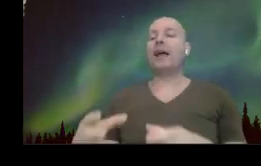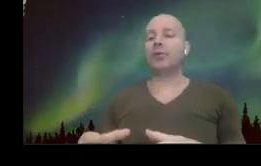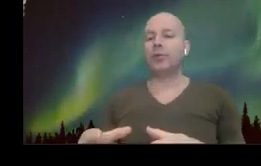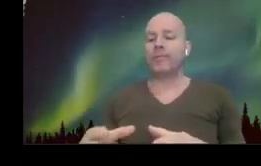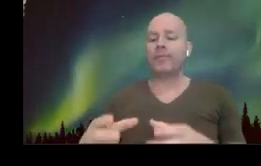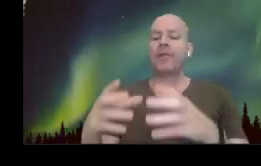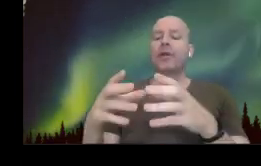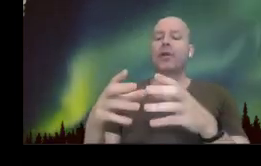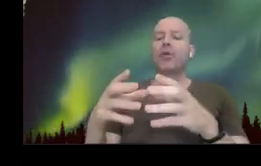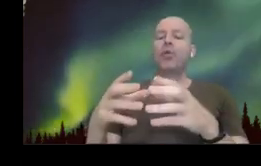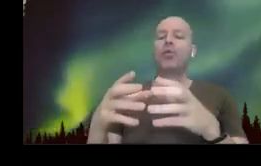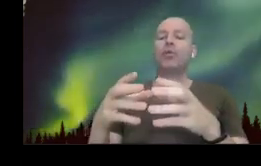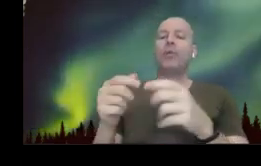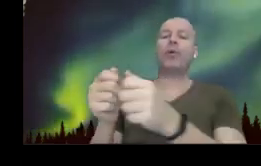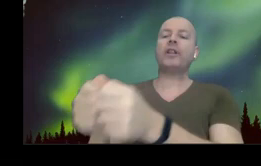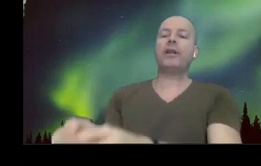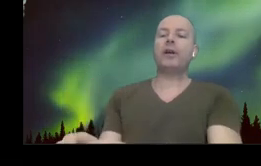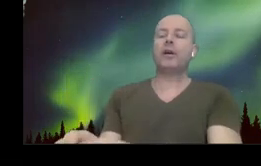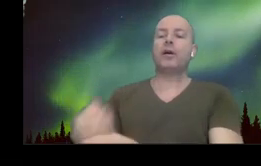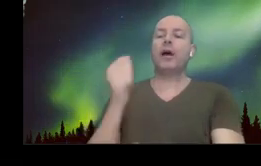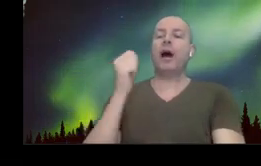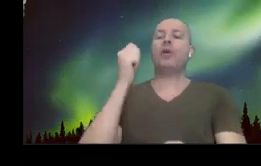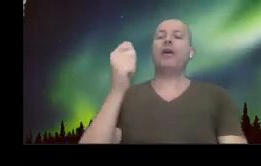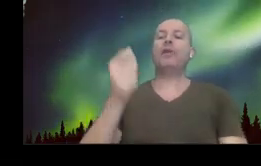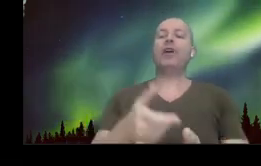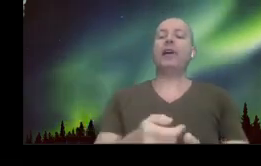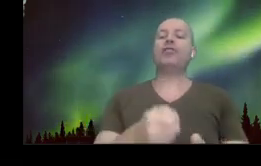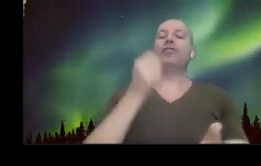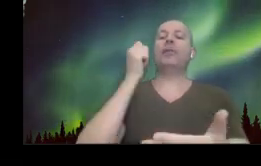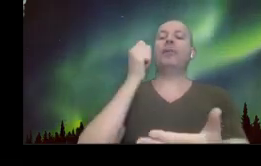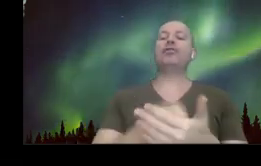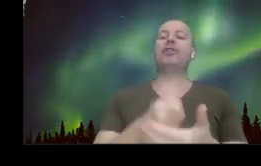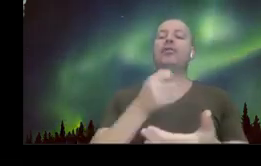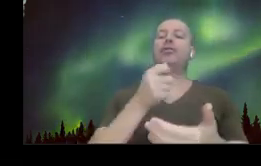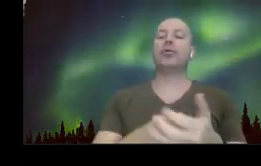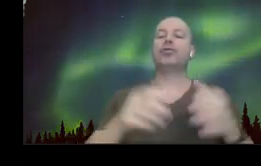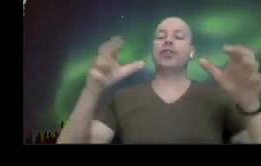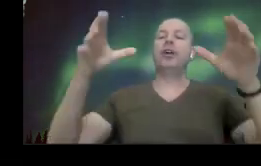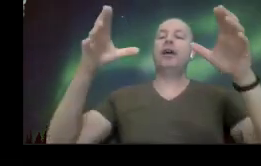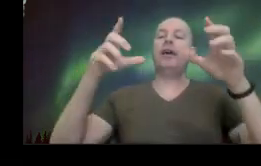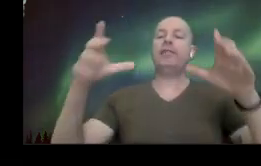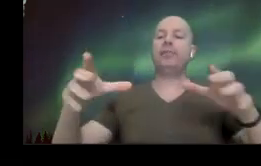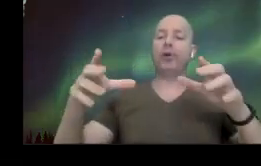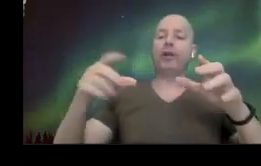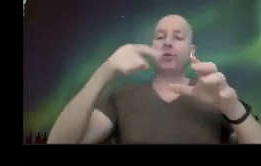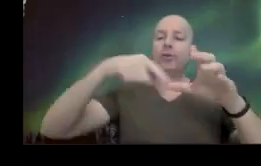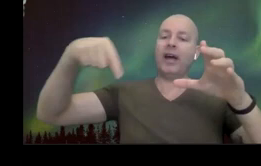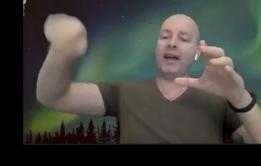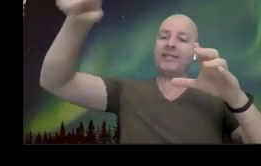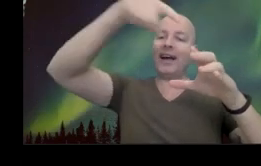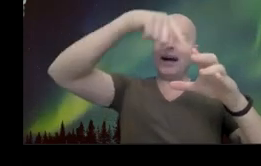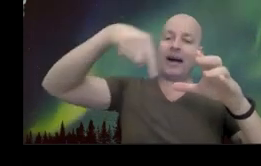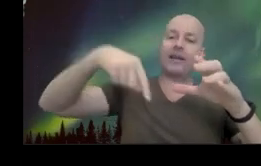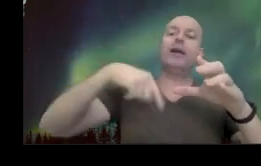foi criado com uma portaria. Alguém foi lá e disse: a partir de hoje, esse